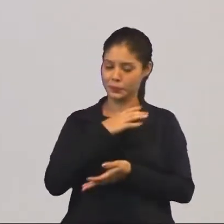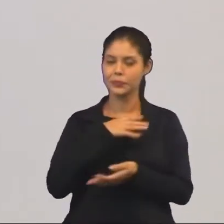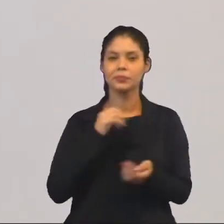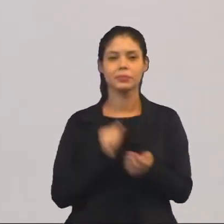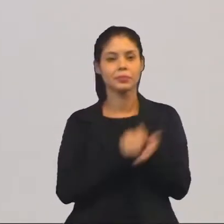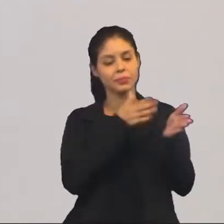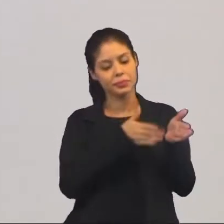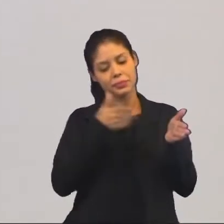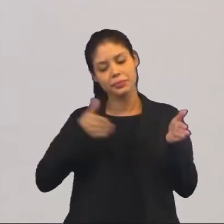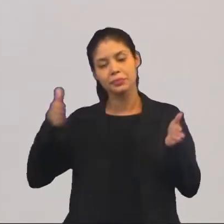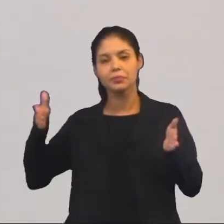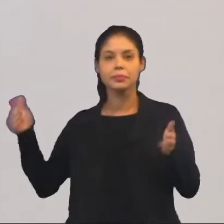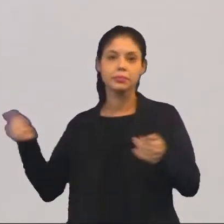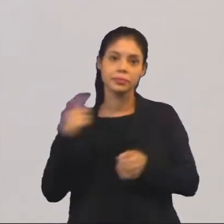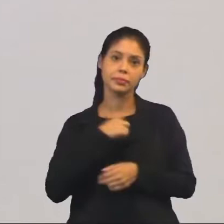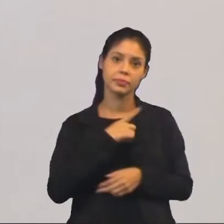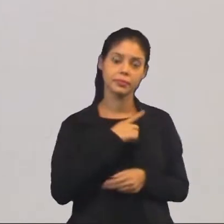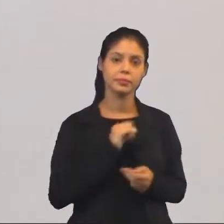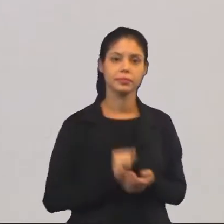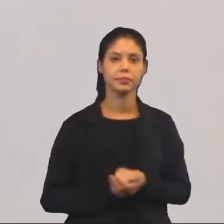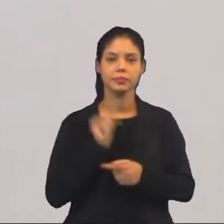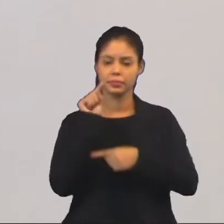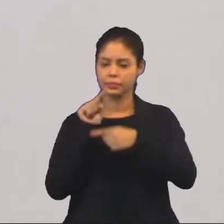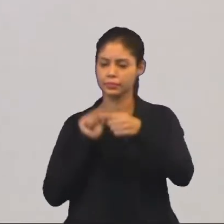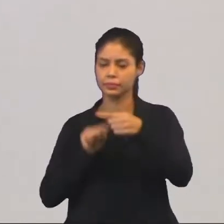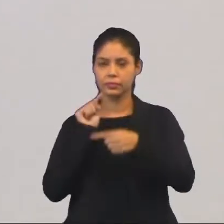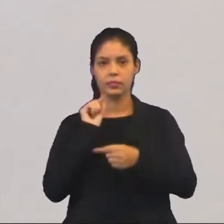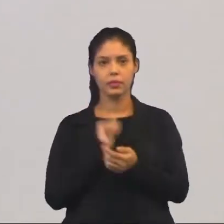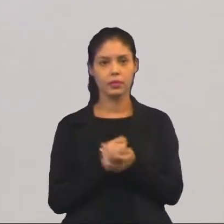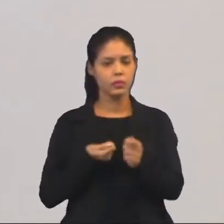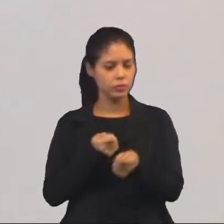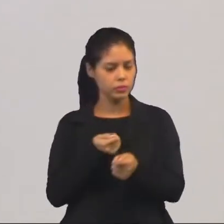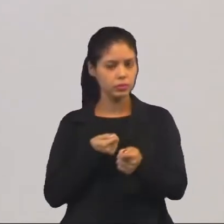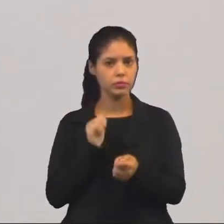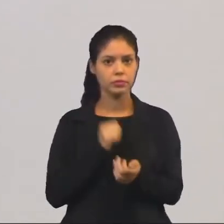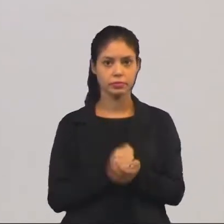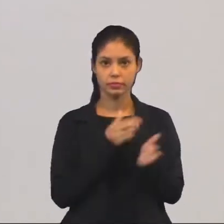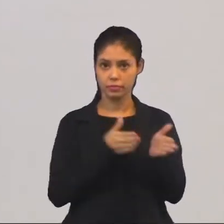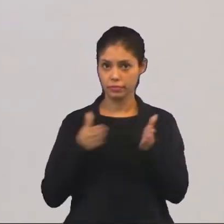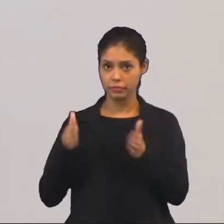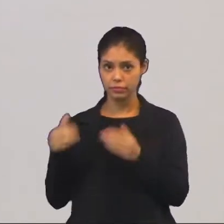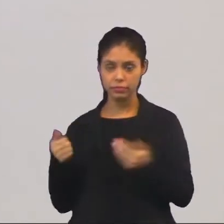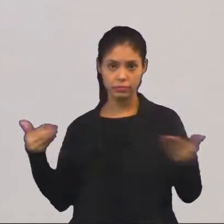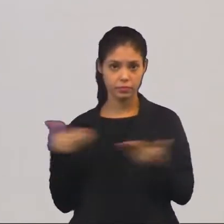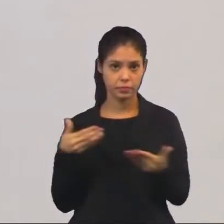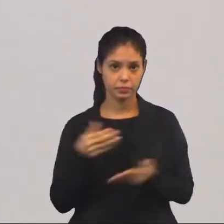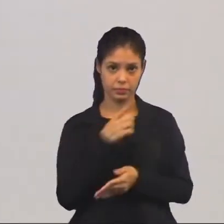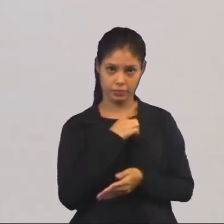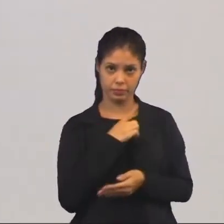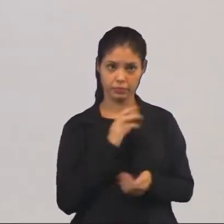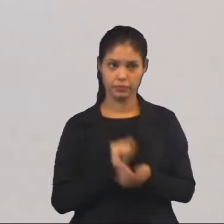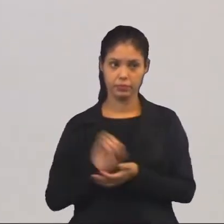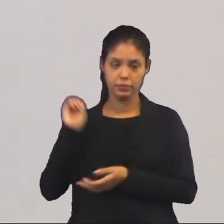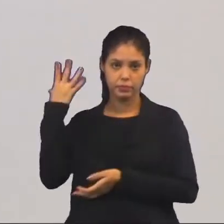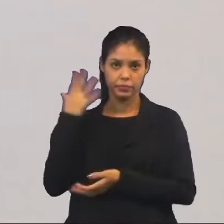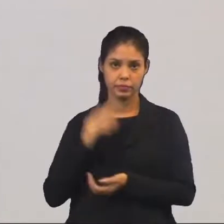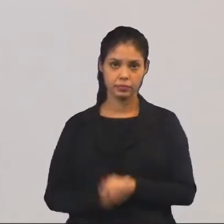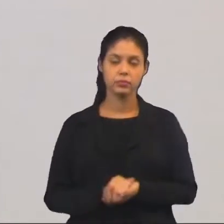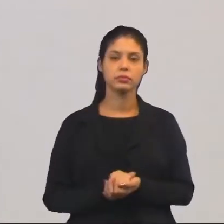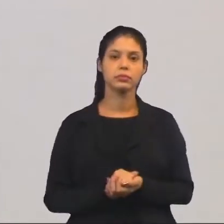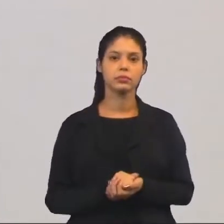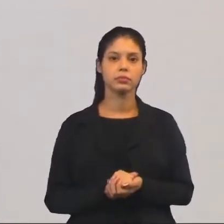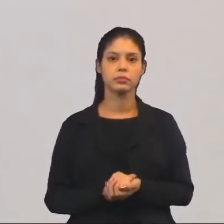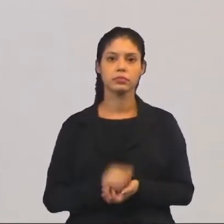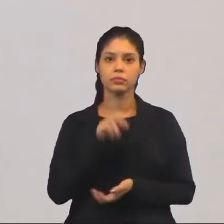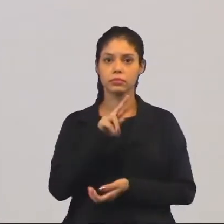cidade passa a ter dividindo o controle entre as partes. E hoje já existem casos em que